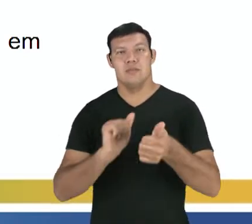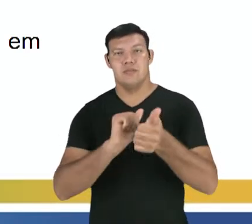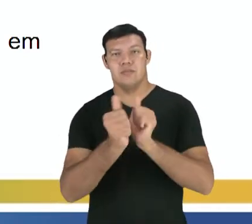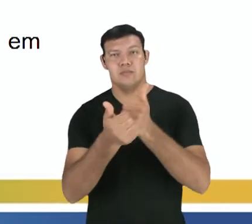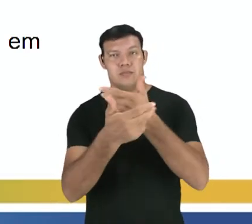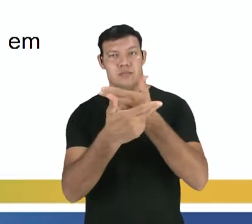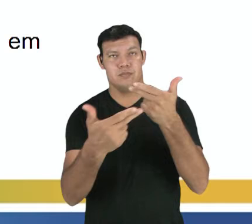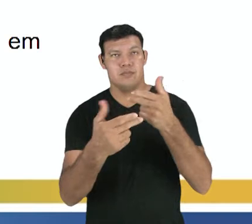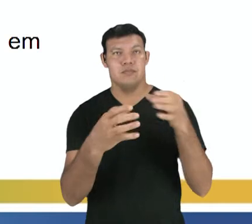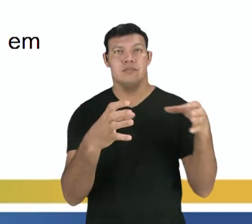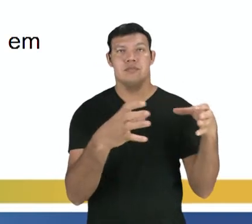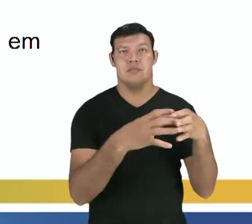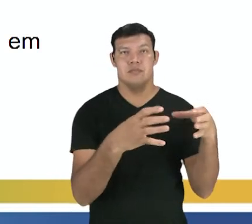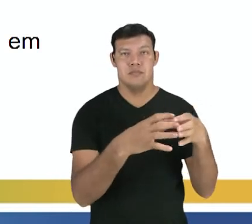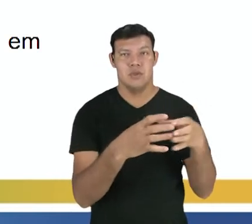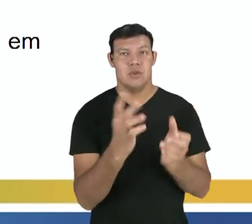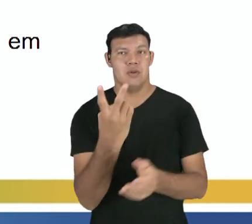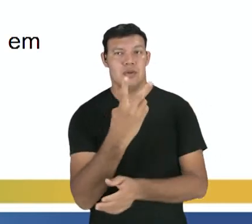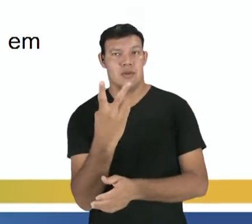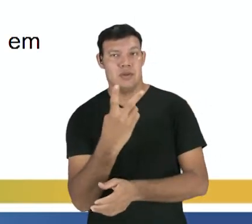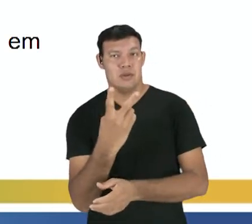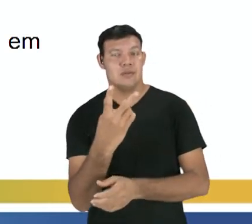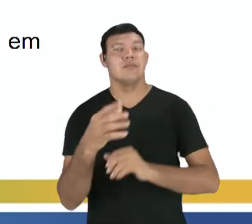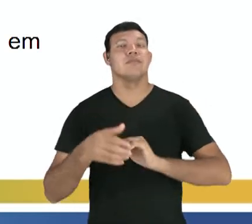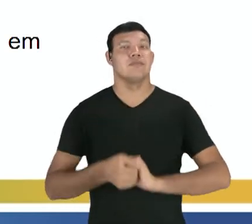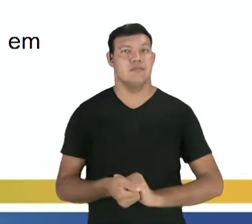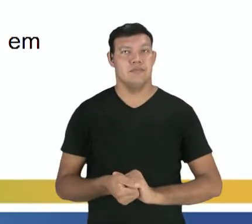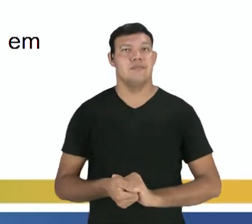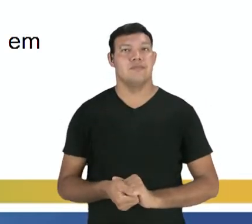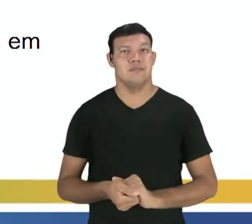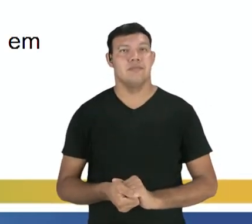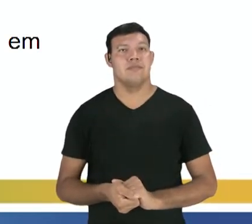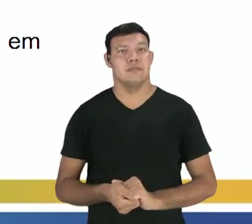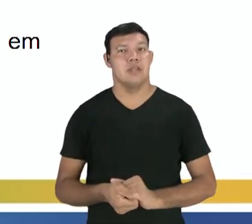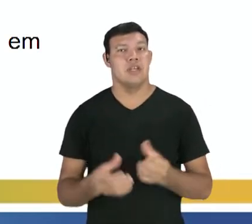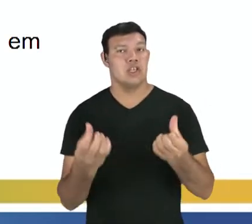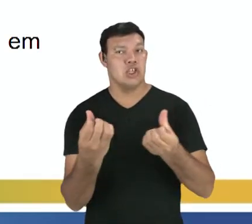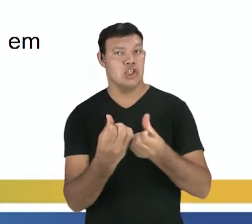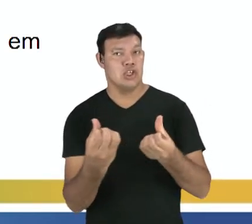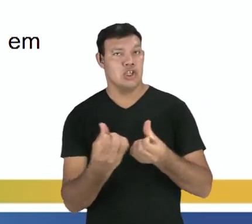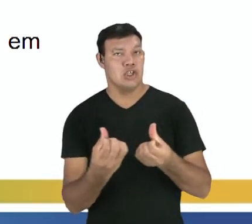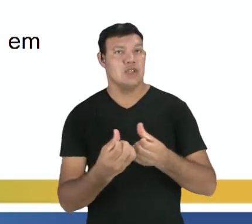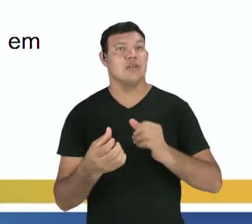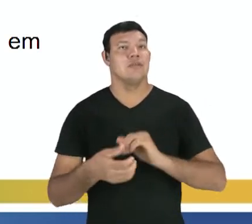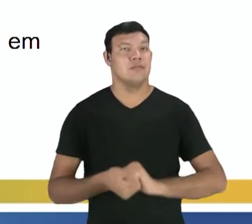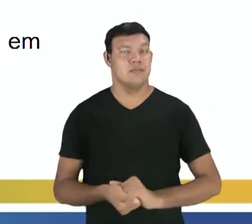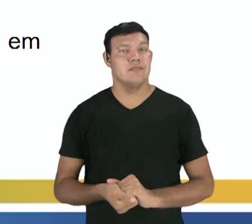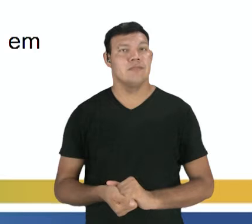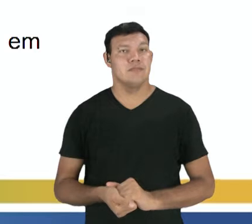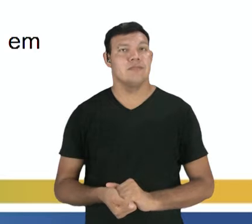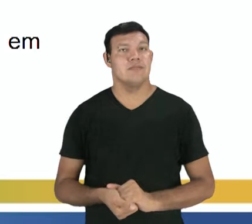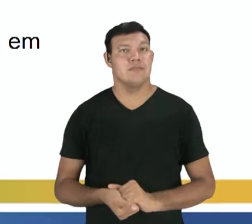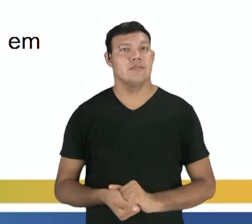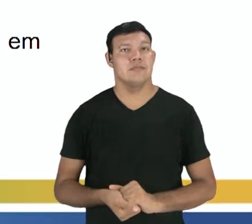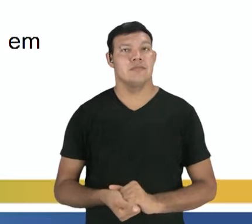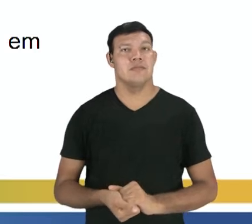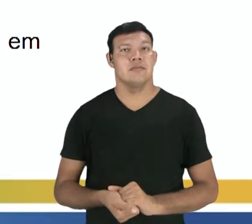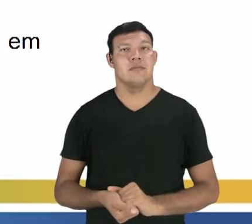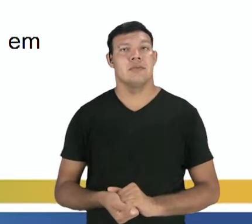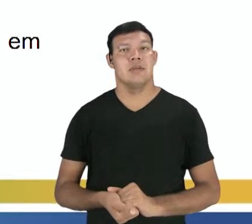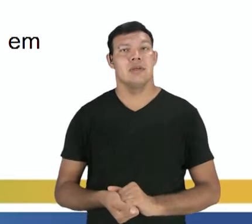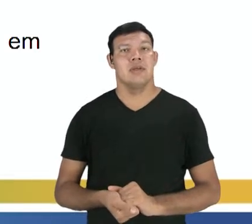Tokyo 1964. Esse esporte, o voleibol, tem sido parte oficial das Olimpíadas de